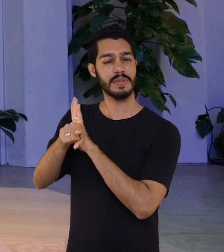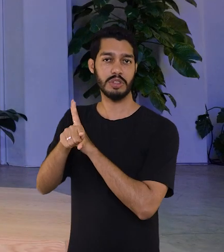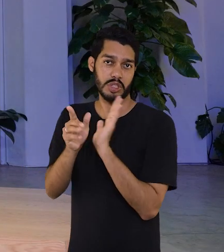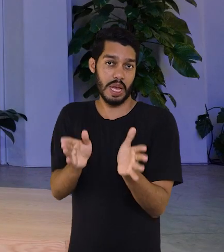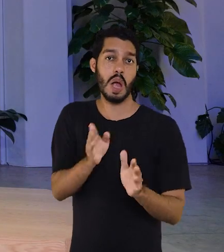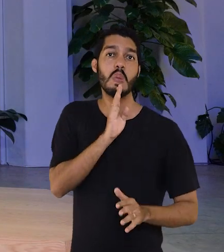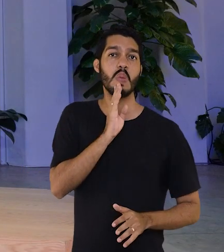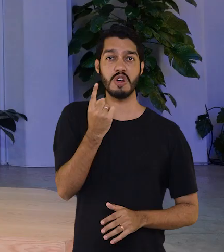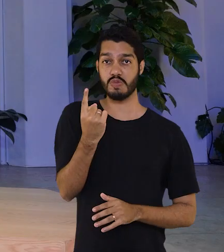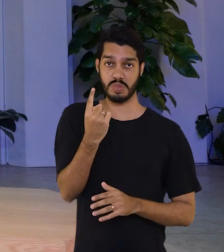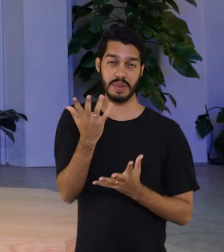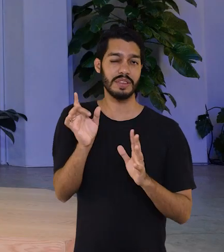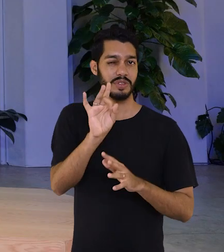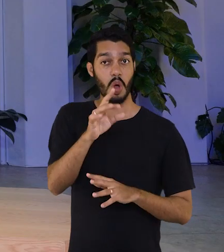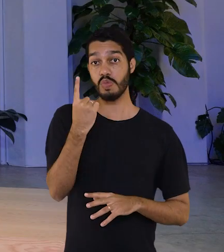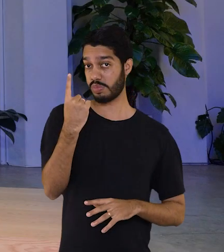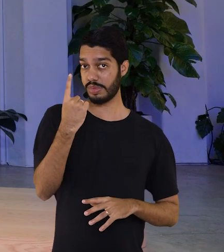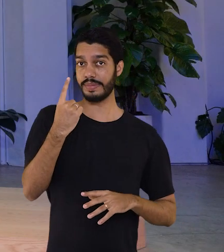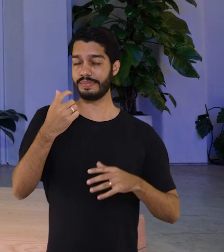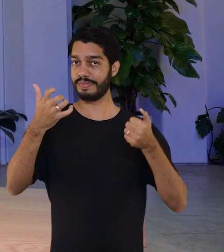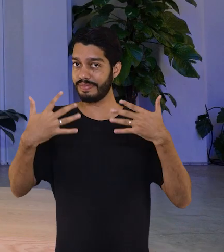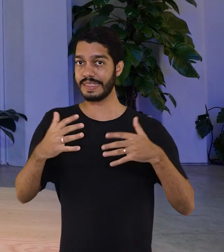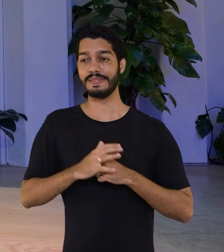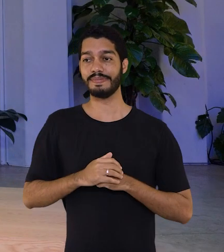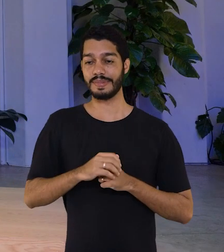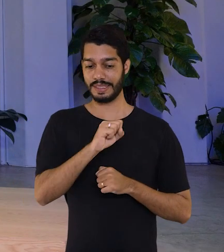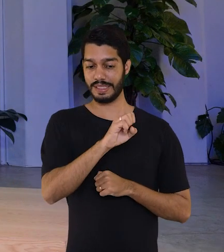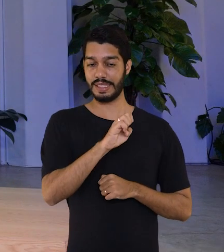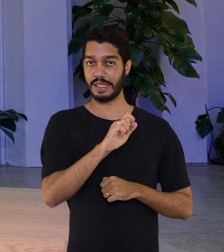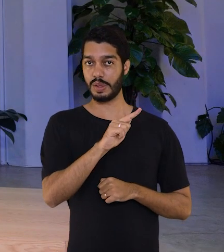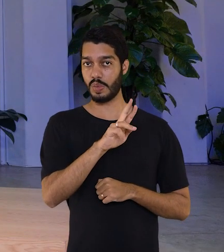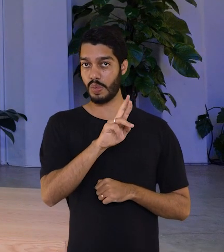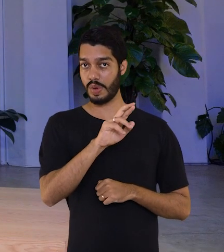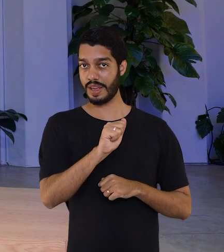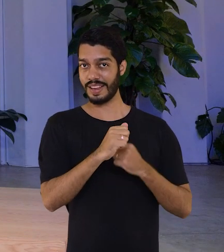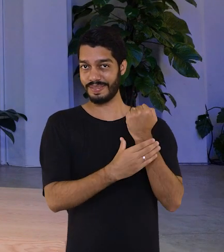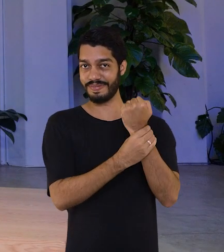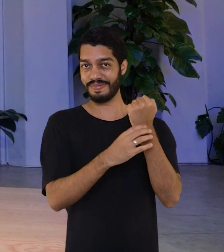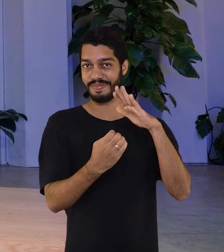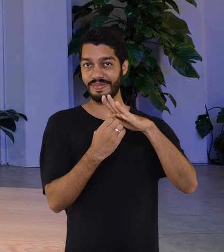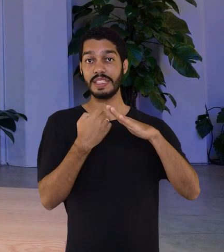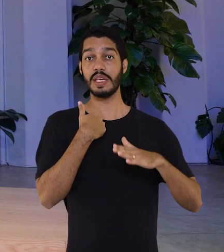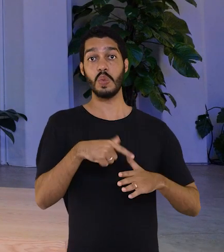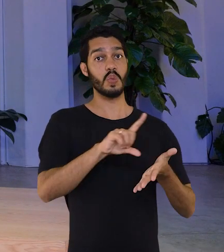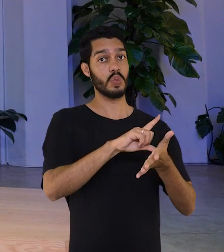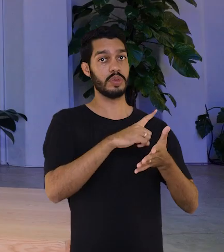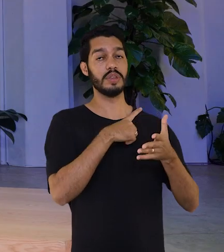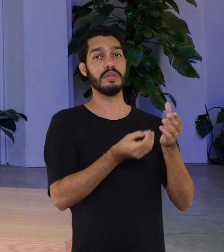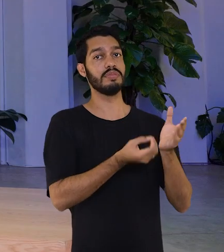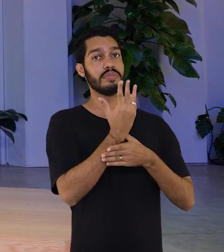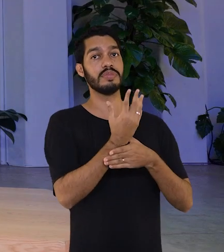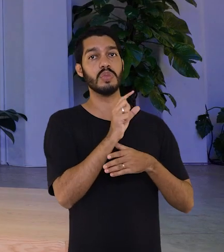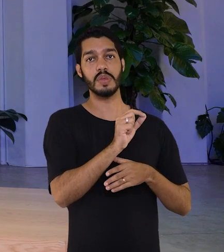já conhece. Pode ser o que você já conhece. Só fazendo um adendo, antes da Segura, eu tive a oportunidade de construir uma